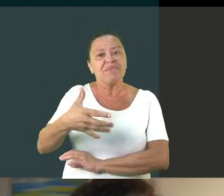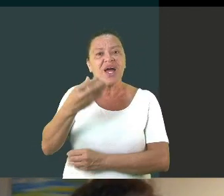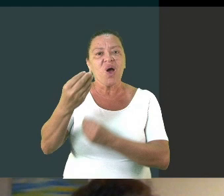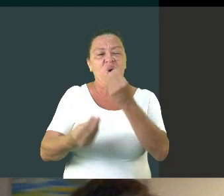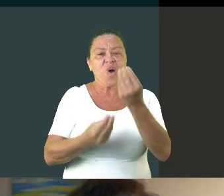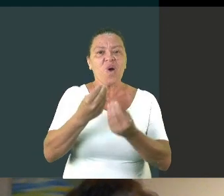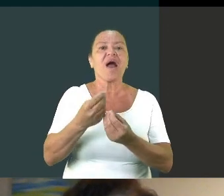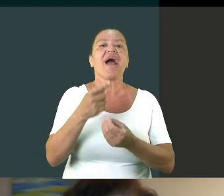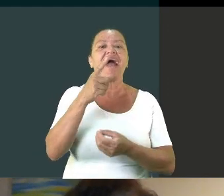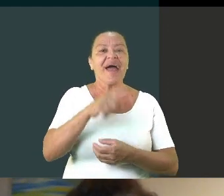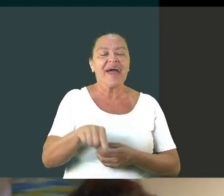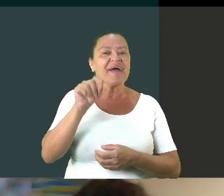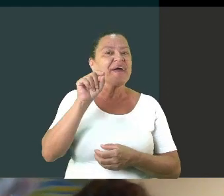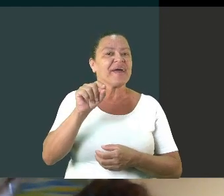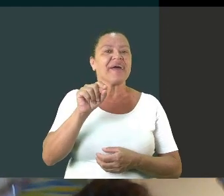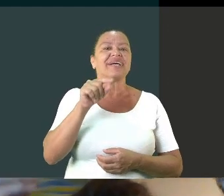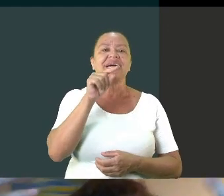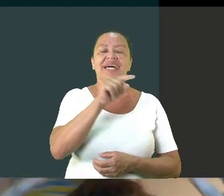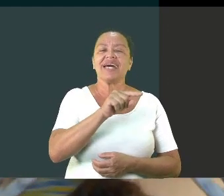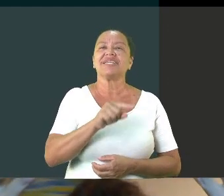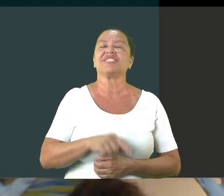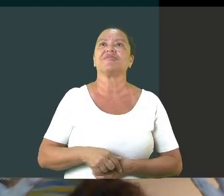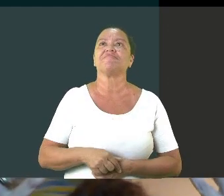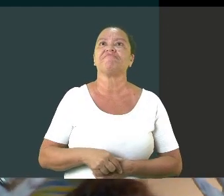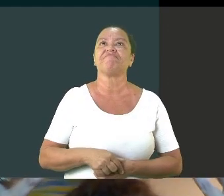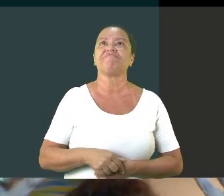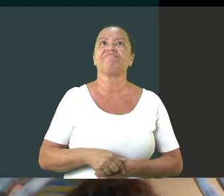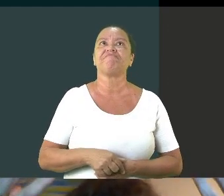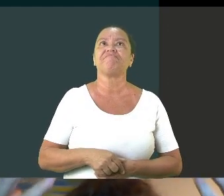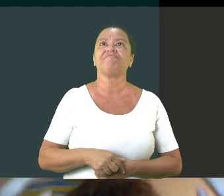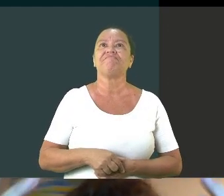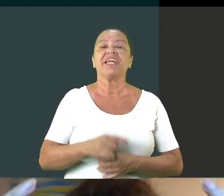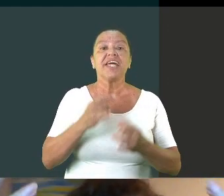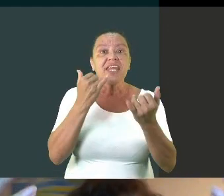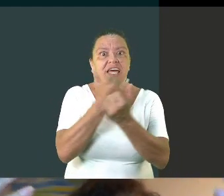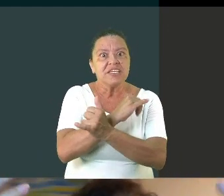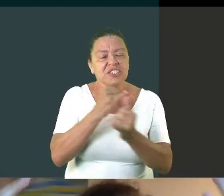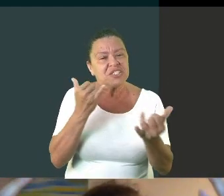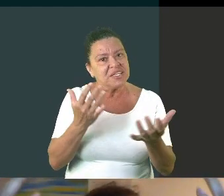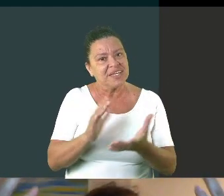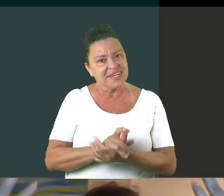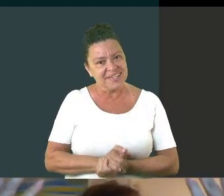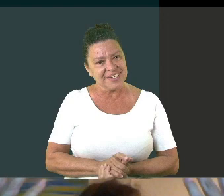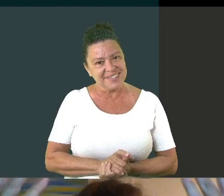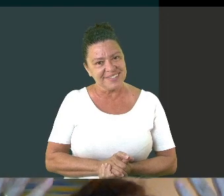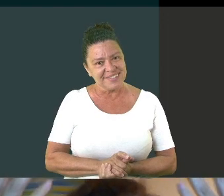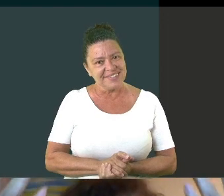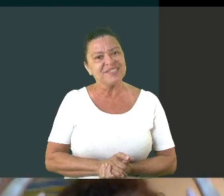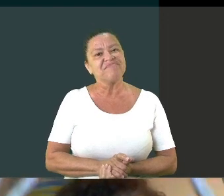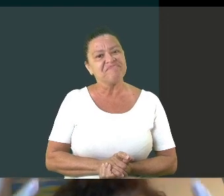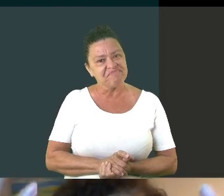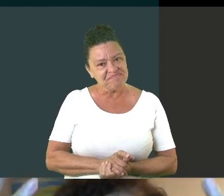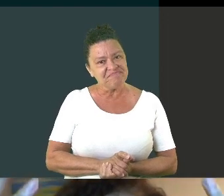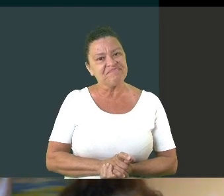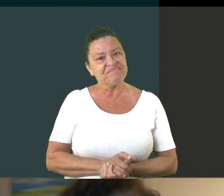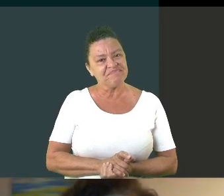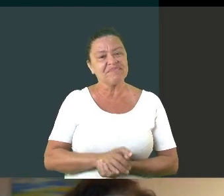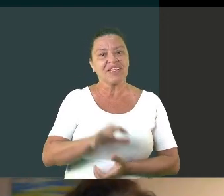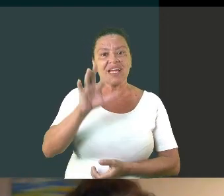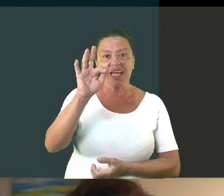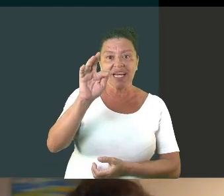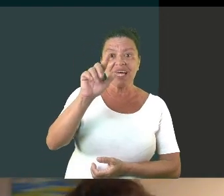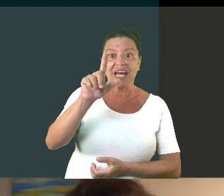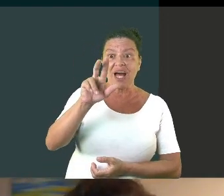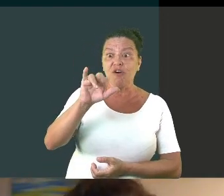o quanto que essa mesma energia, né, esse mesmo fluido